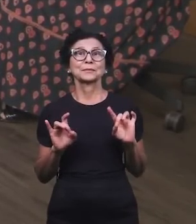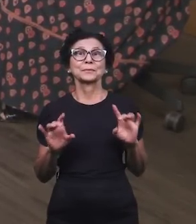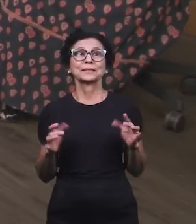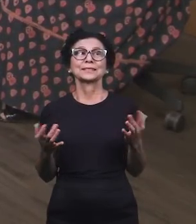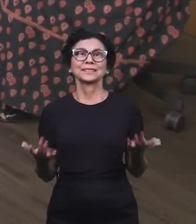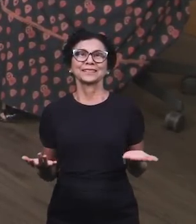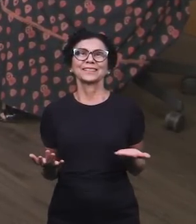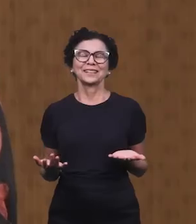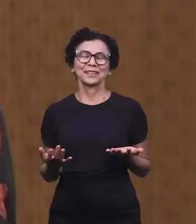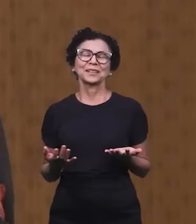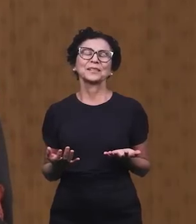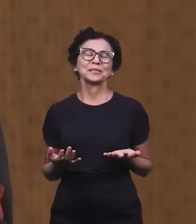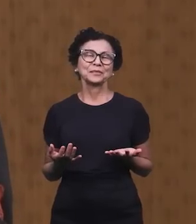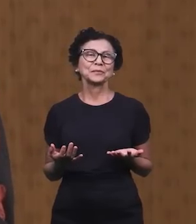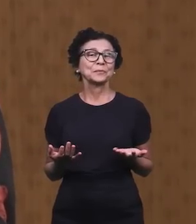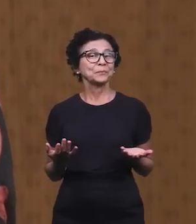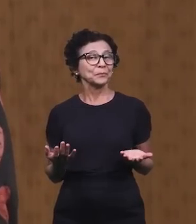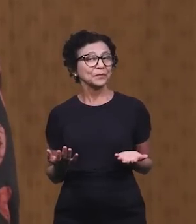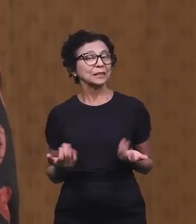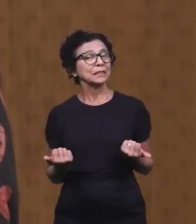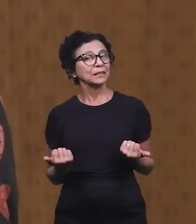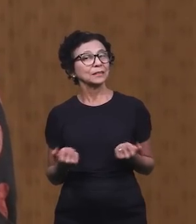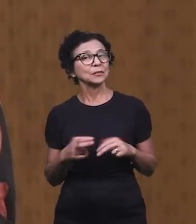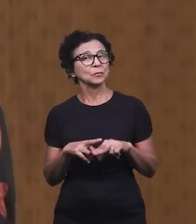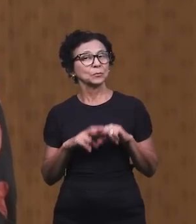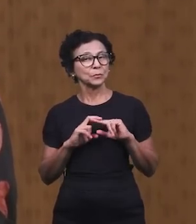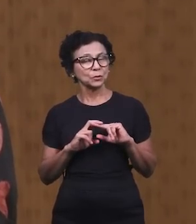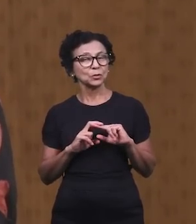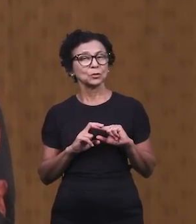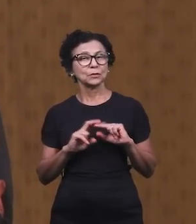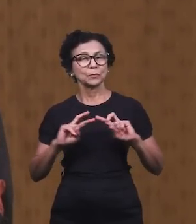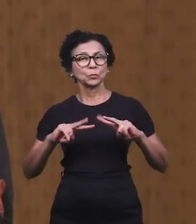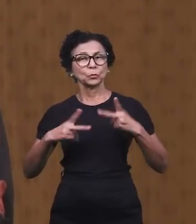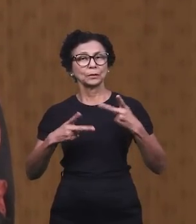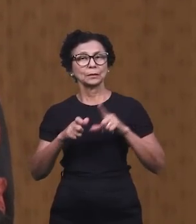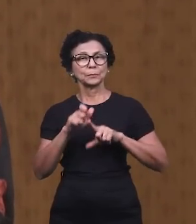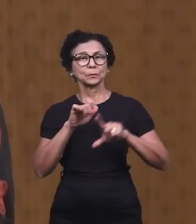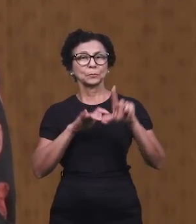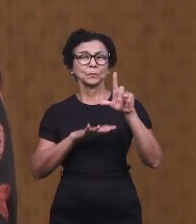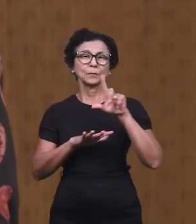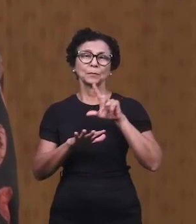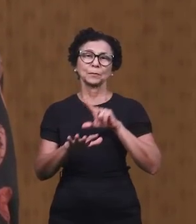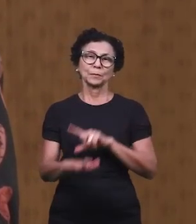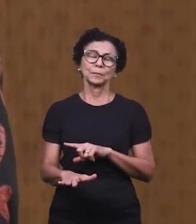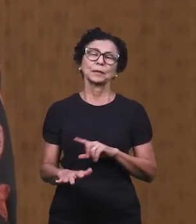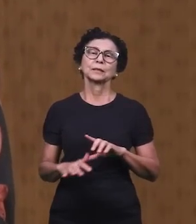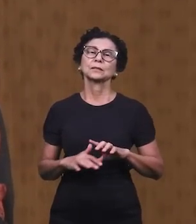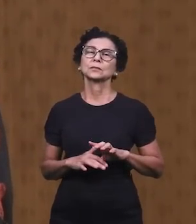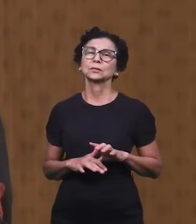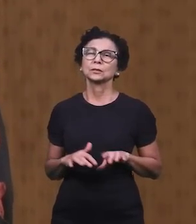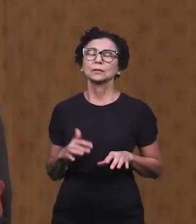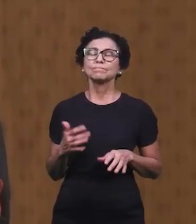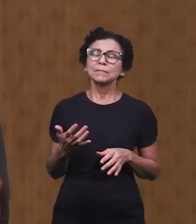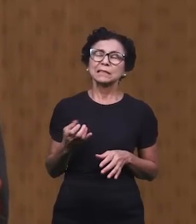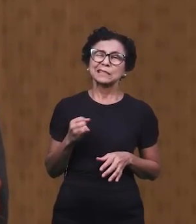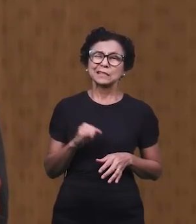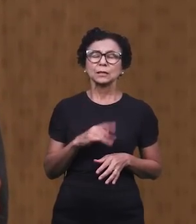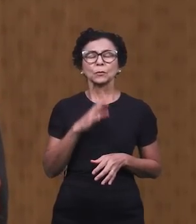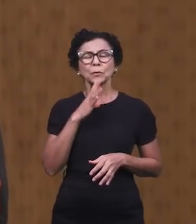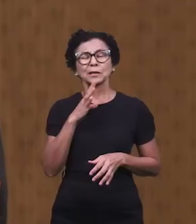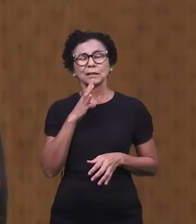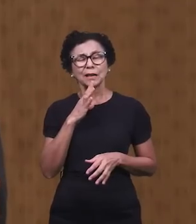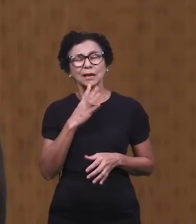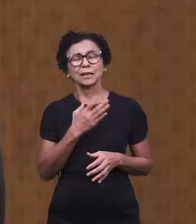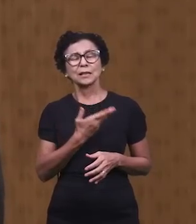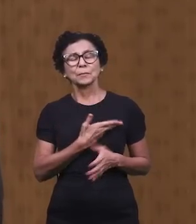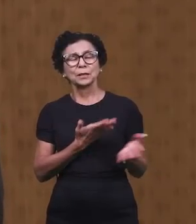um motivo para você que está nos assistindo compartilhar o link desse programa com algum jovem que você sabe que está passando um momento difícil, um